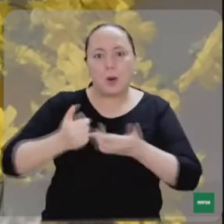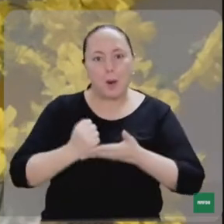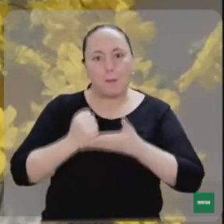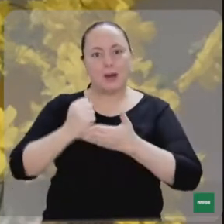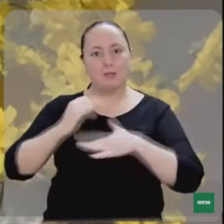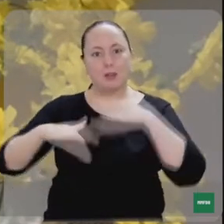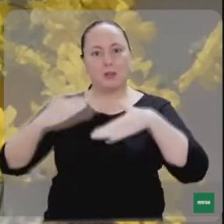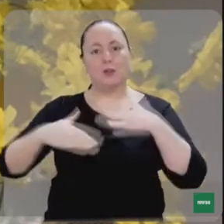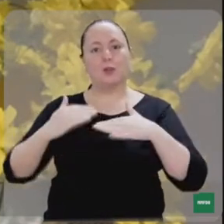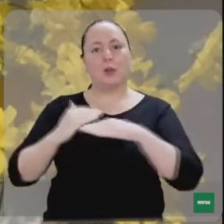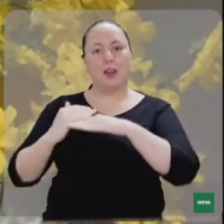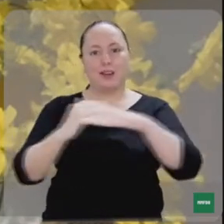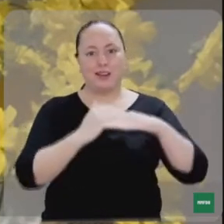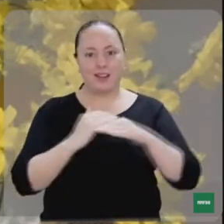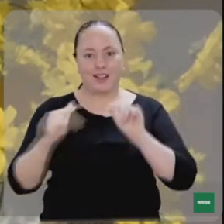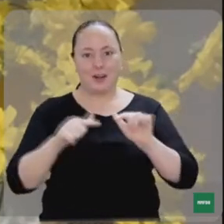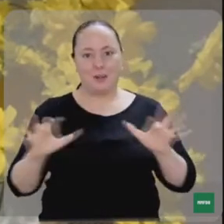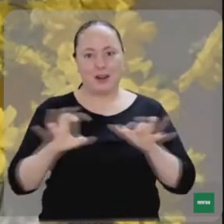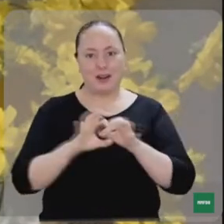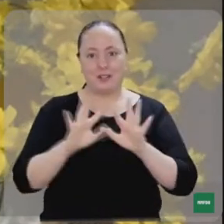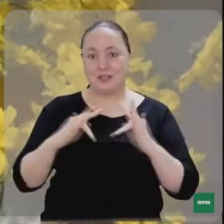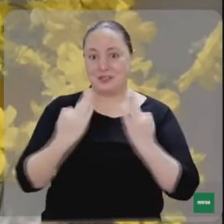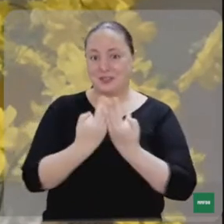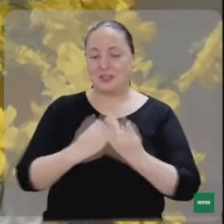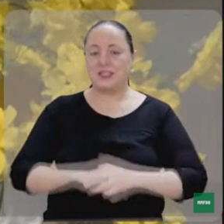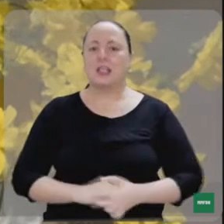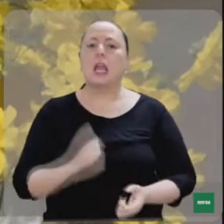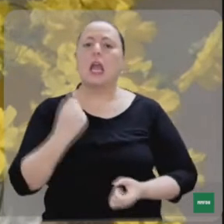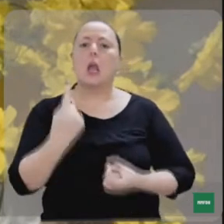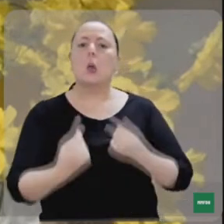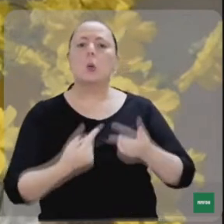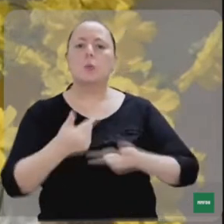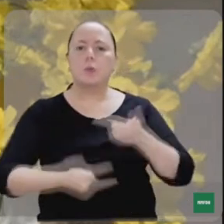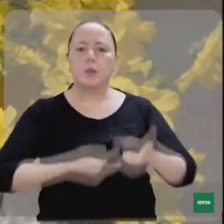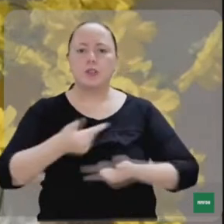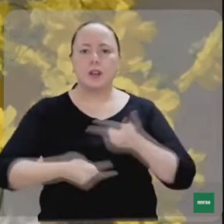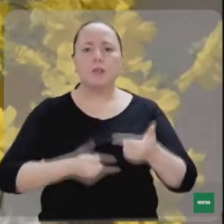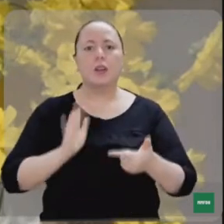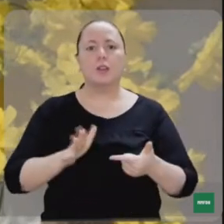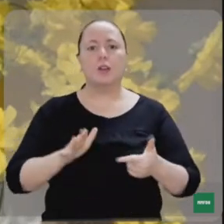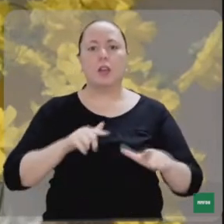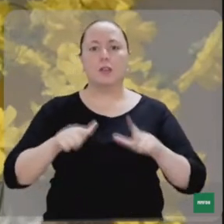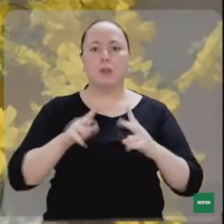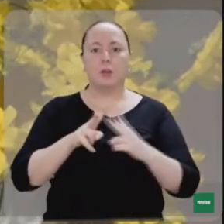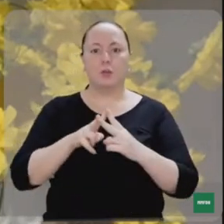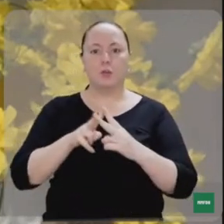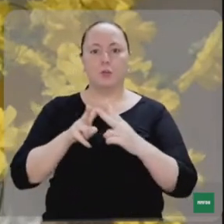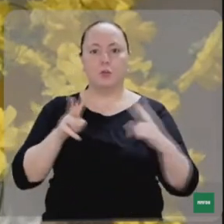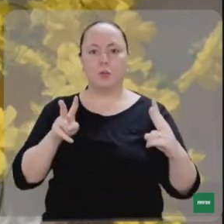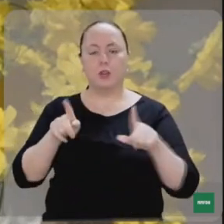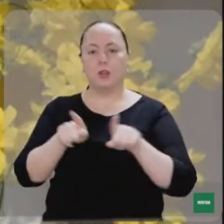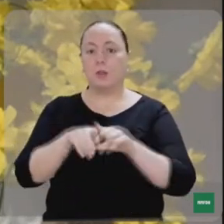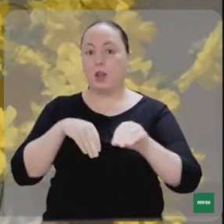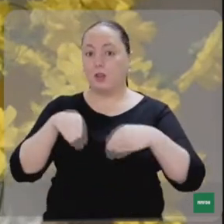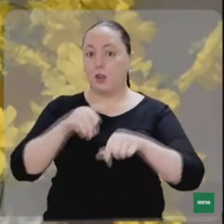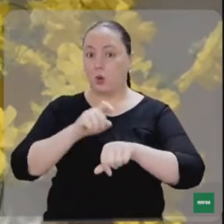e desenvolver um equilíbrio entre trabalho e família. Algumas dessas iniciativas foram o trabalho remoto, a